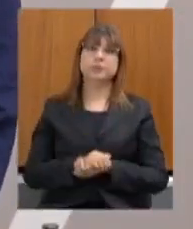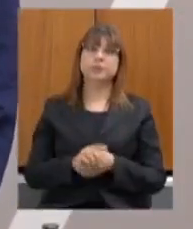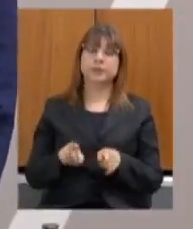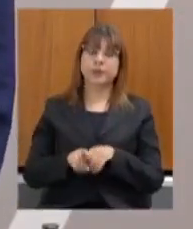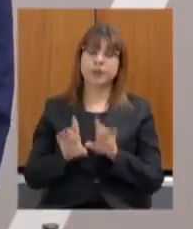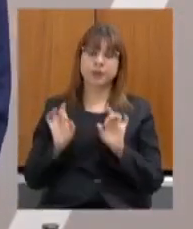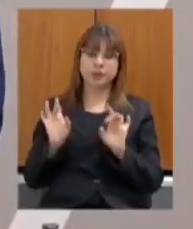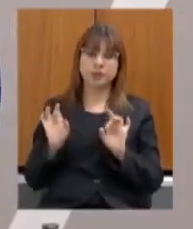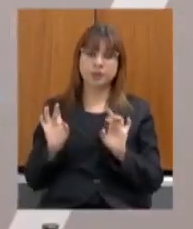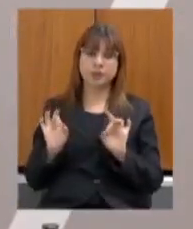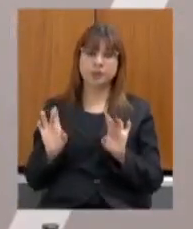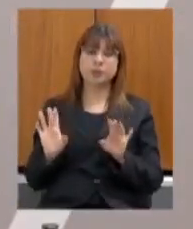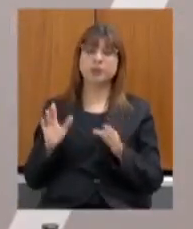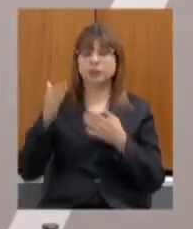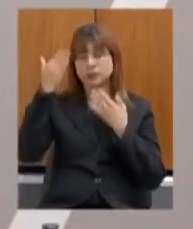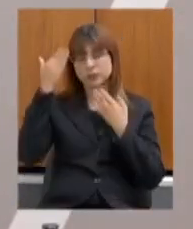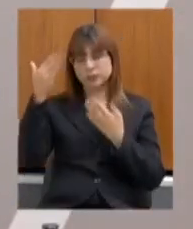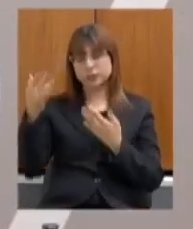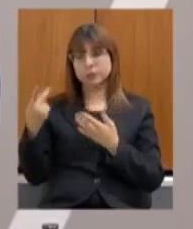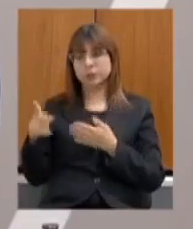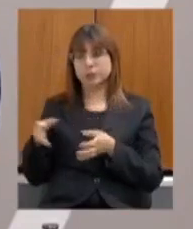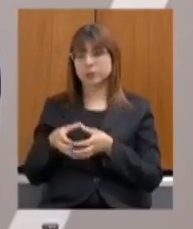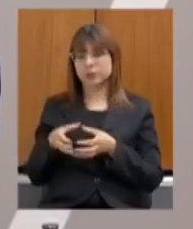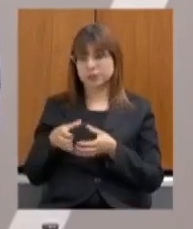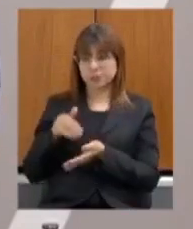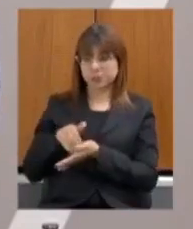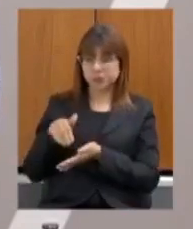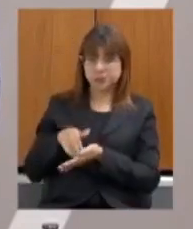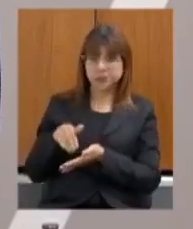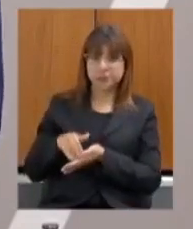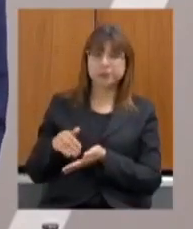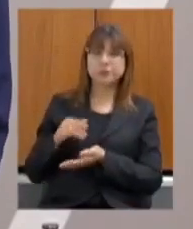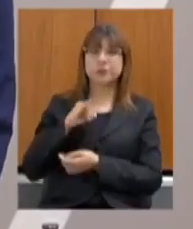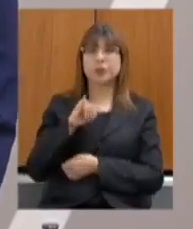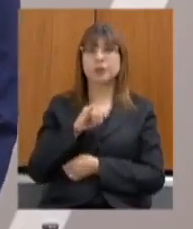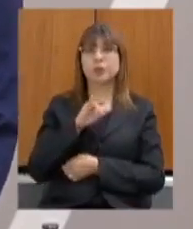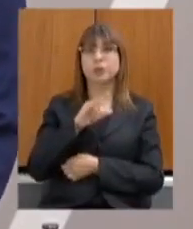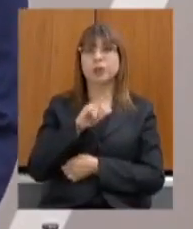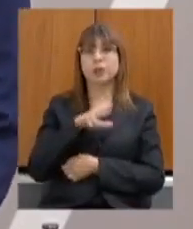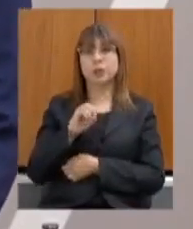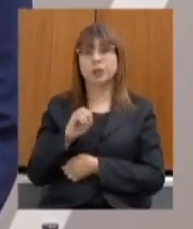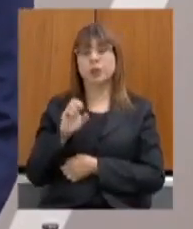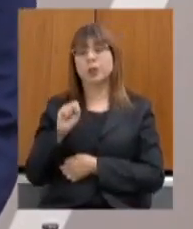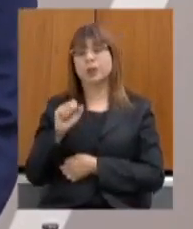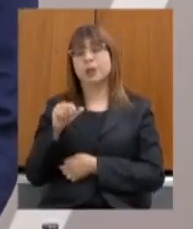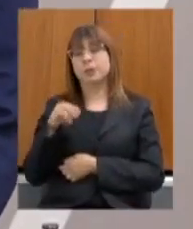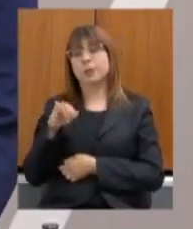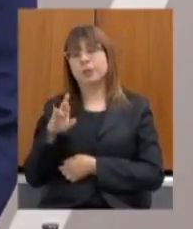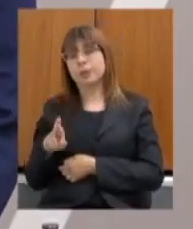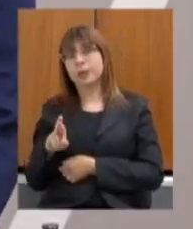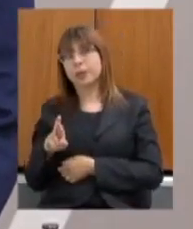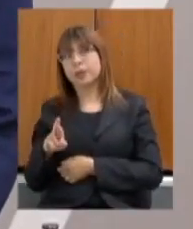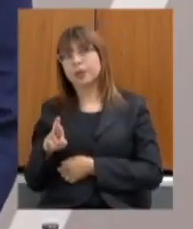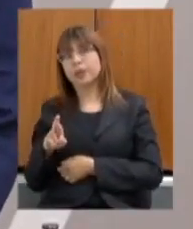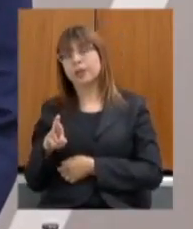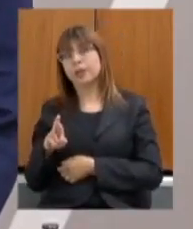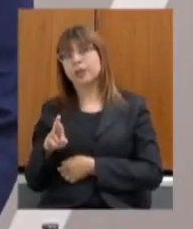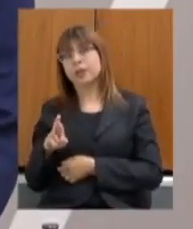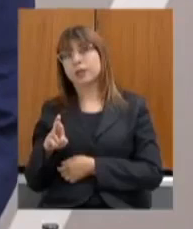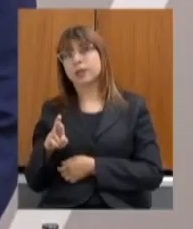também à sua equipe, secretário que te acompanha, o Juliano, o Samir, o